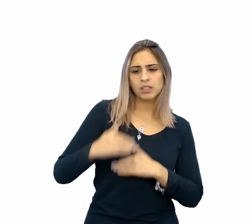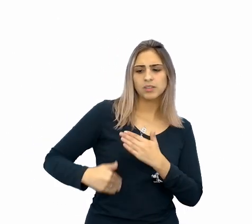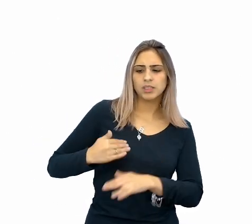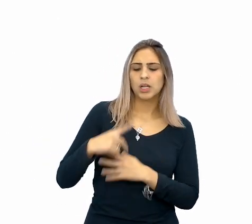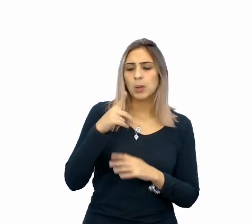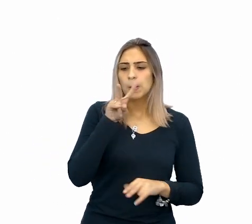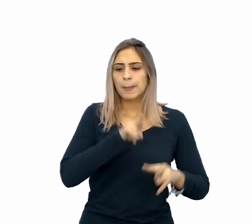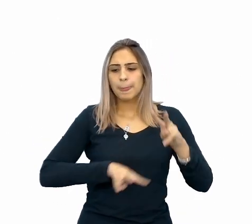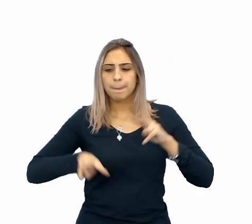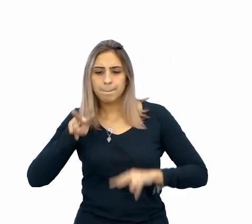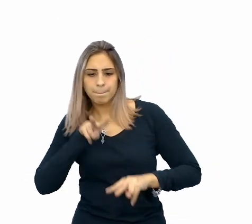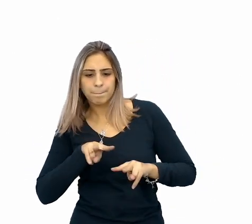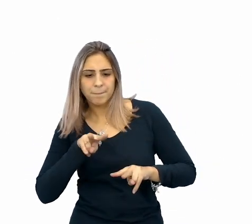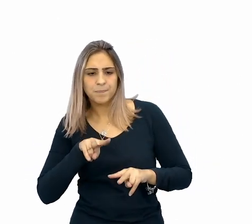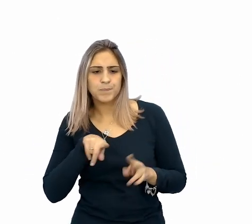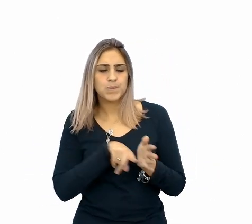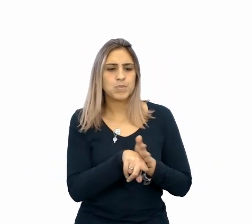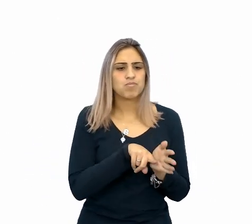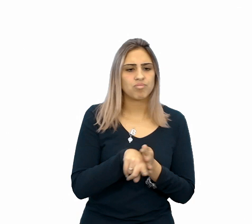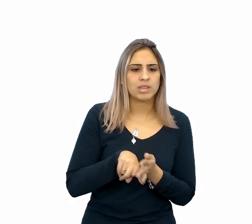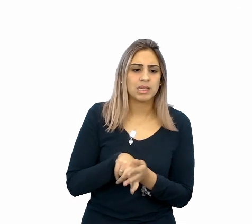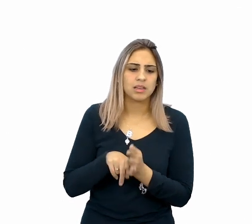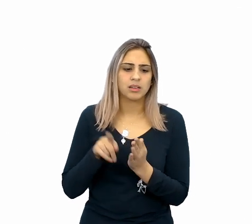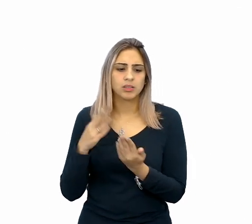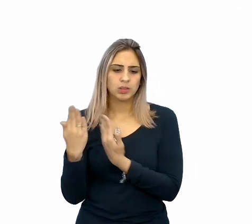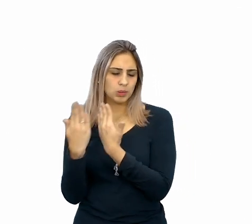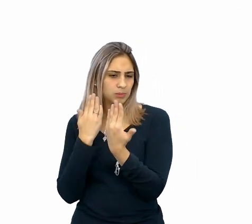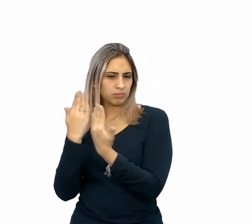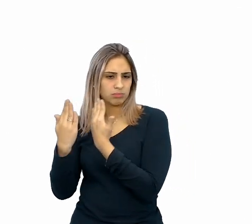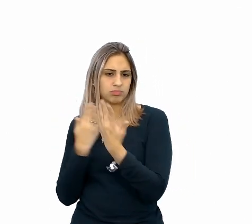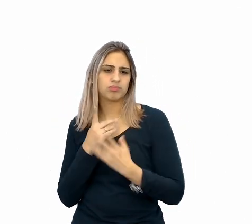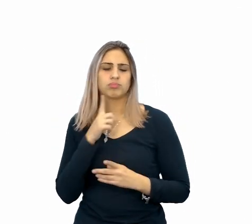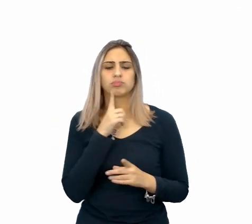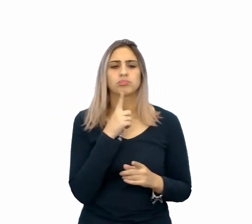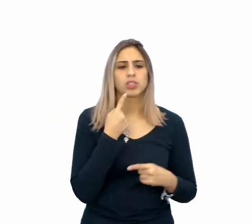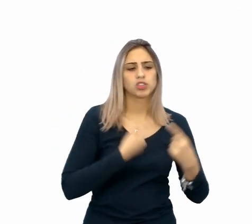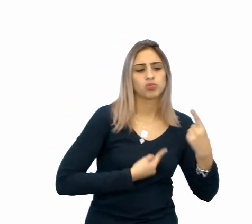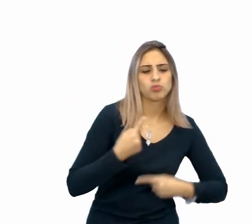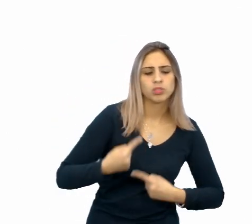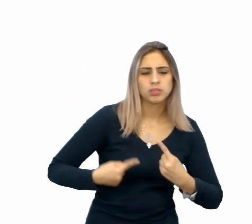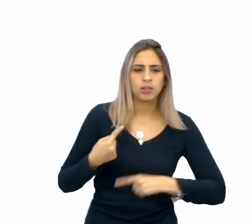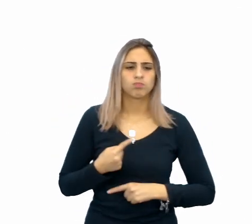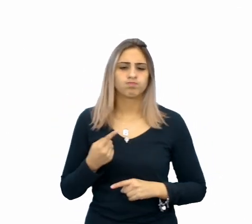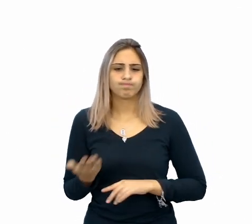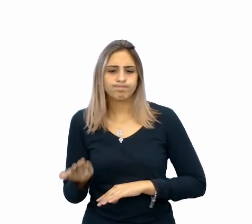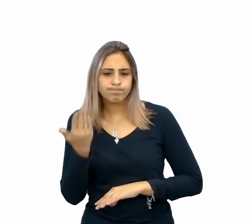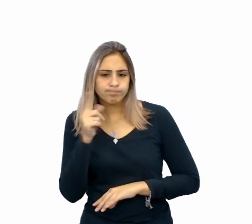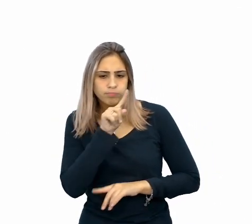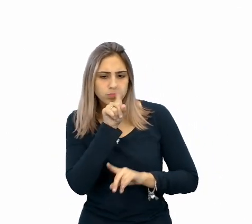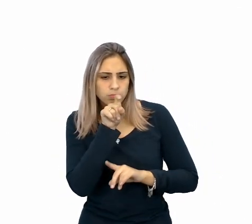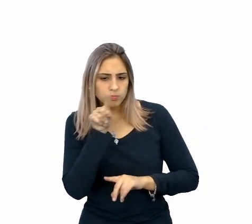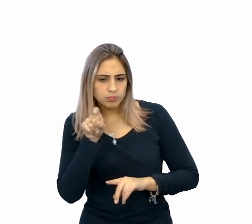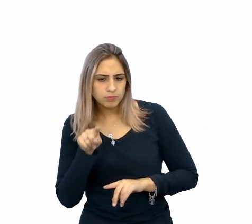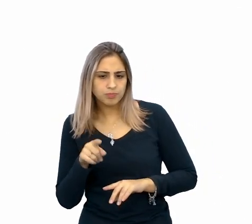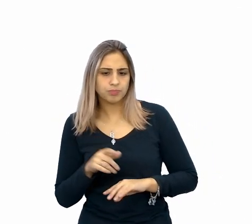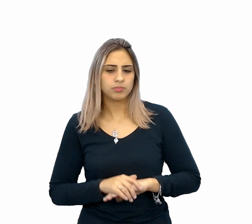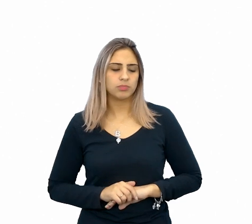uma observação, uma análise, a comparação, uma discussão, o levantamento